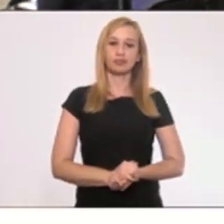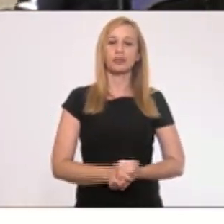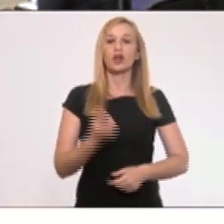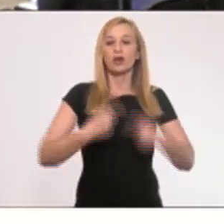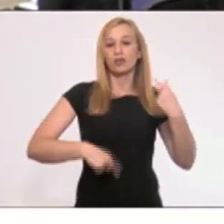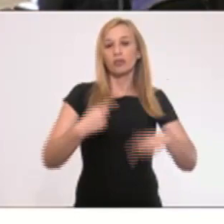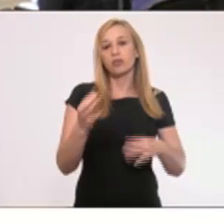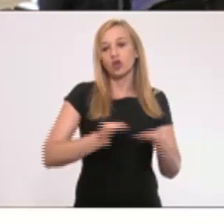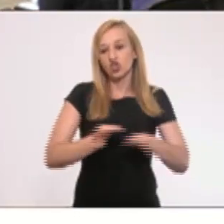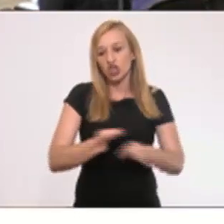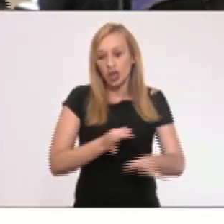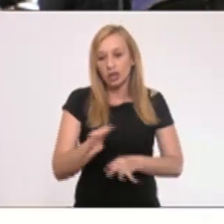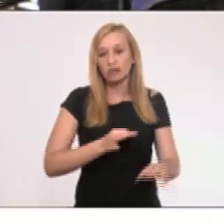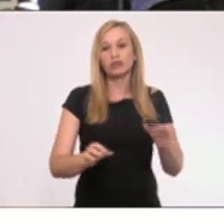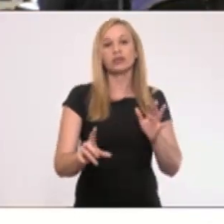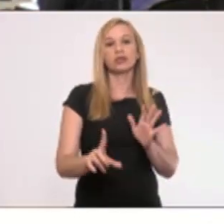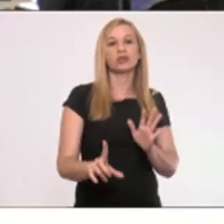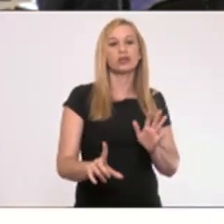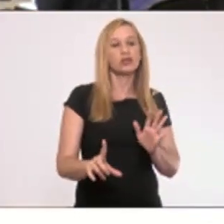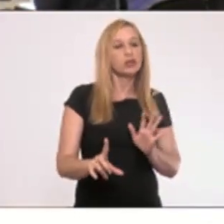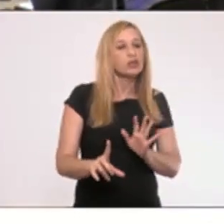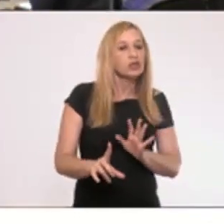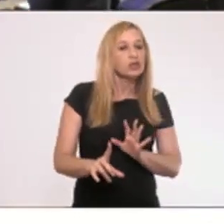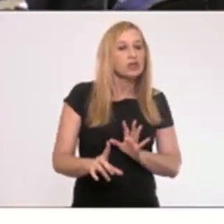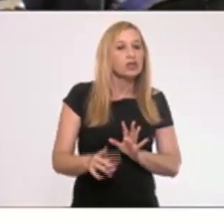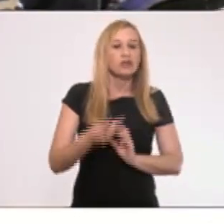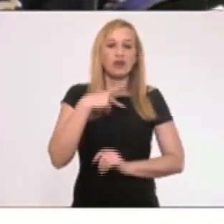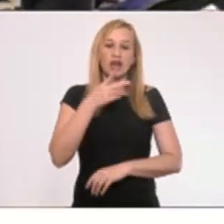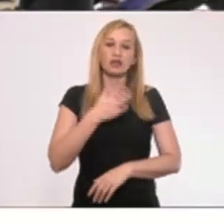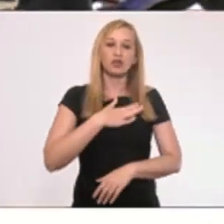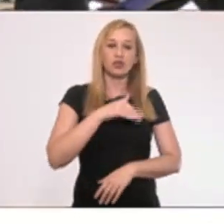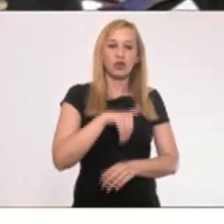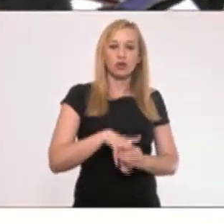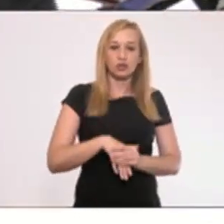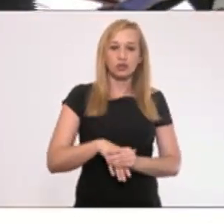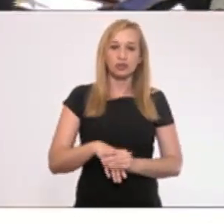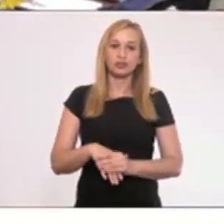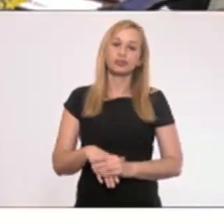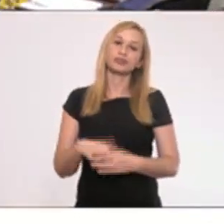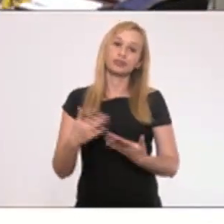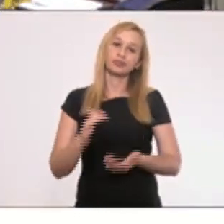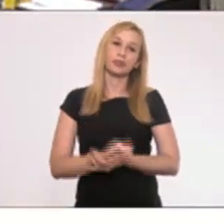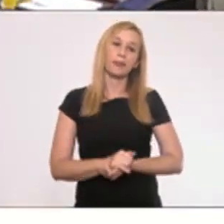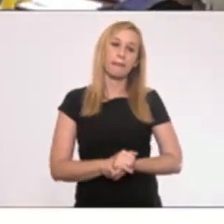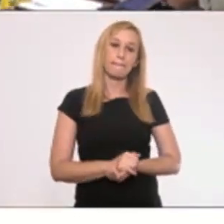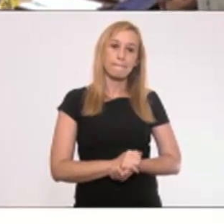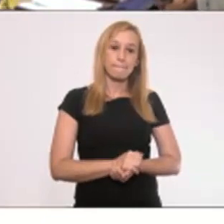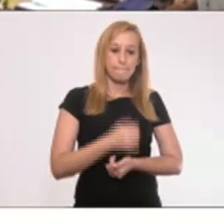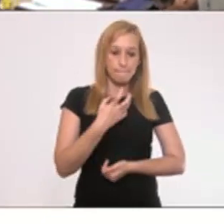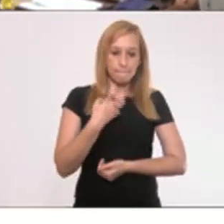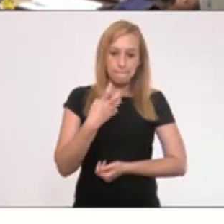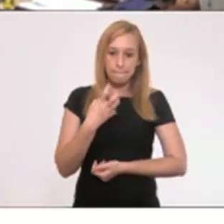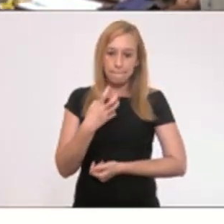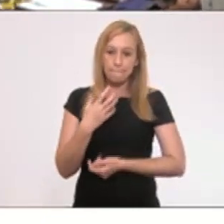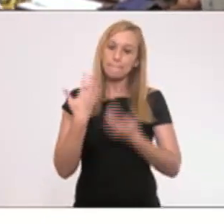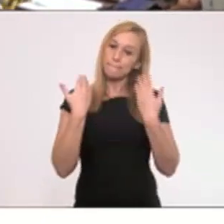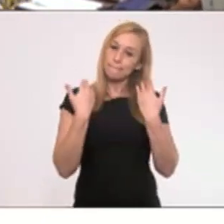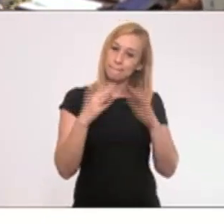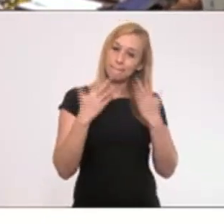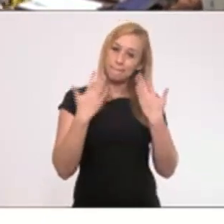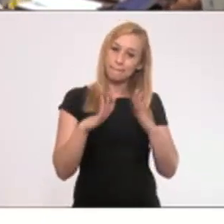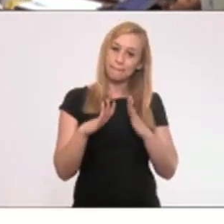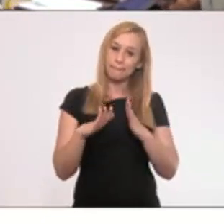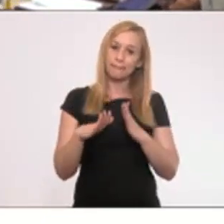Projeto de resolução 100/2019. Presidente, para declaração de voto. Declaração de voto. Vossa Excelência me pediu aqui e desceu. Quero parabenizar o